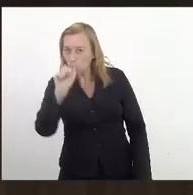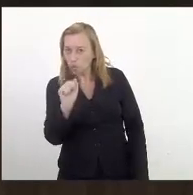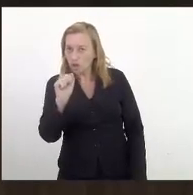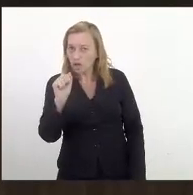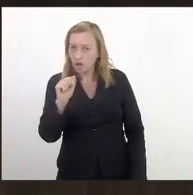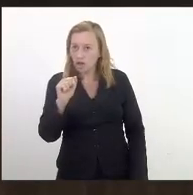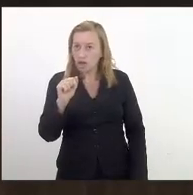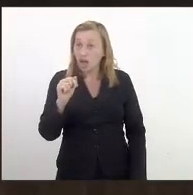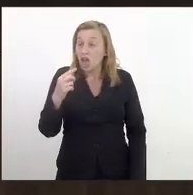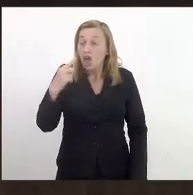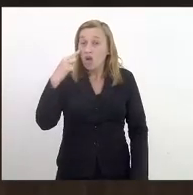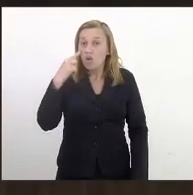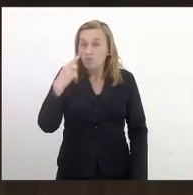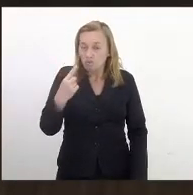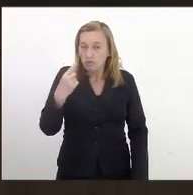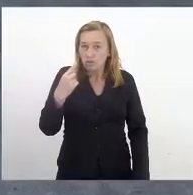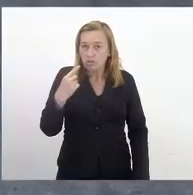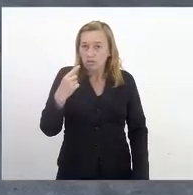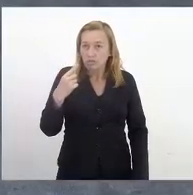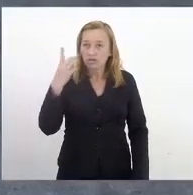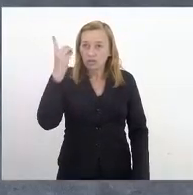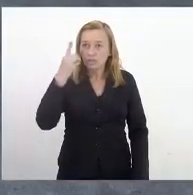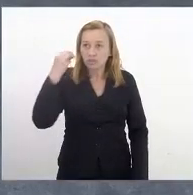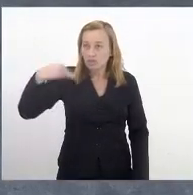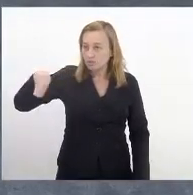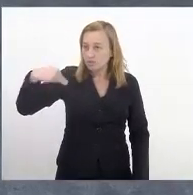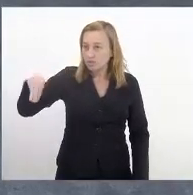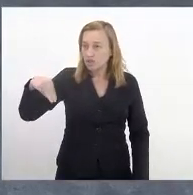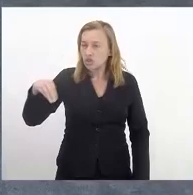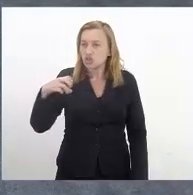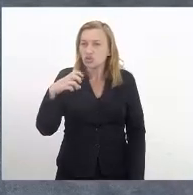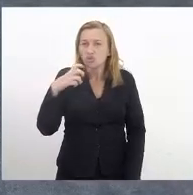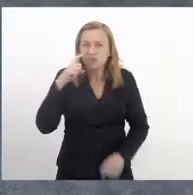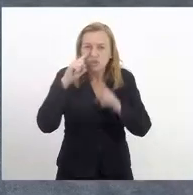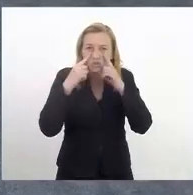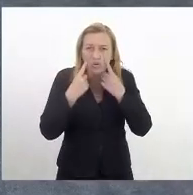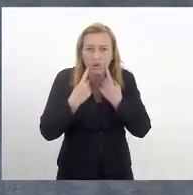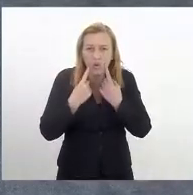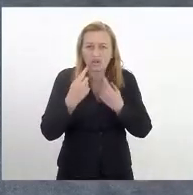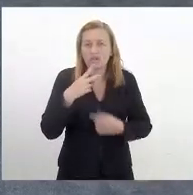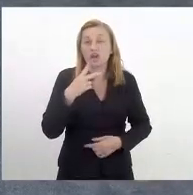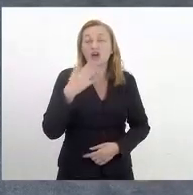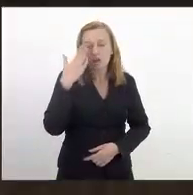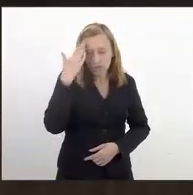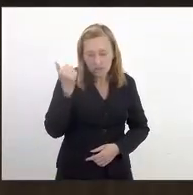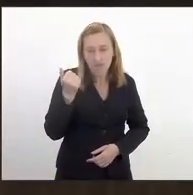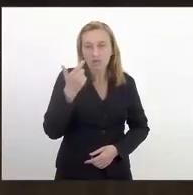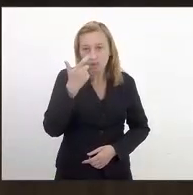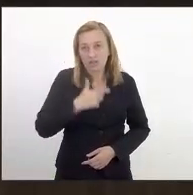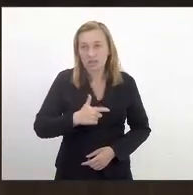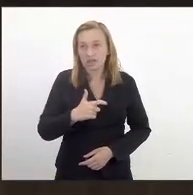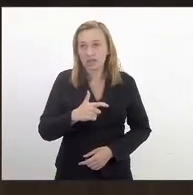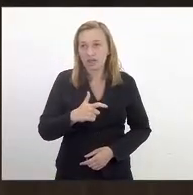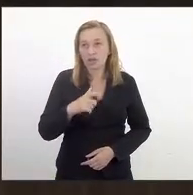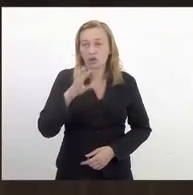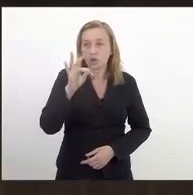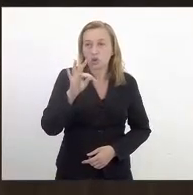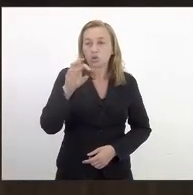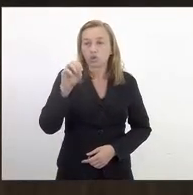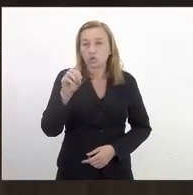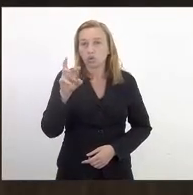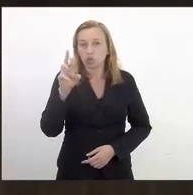deputado Miki chorando no microfone dizendo eu sei o que é ser É eu sei o que é ser torturado